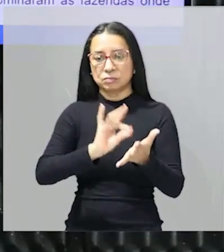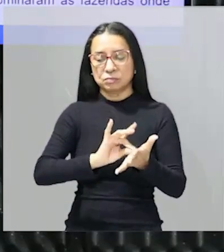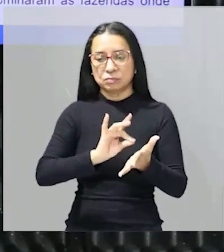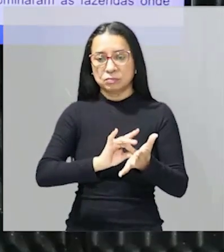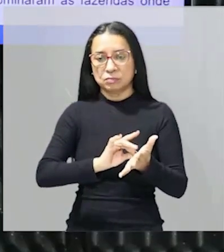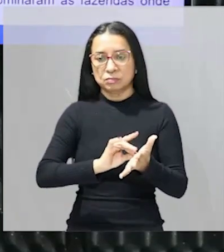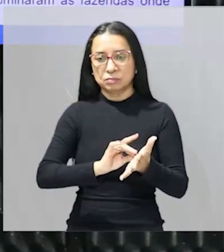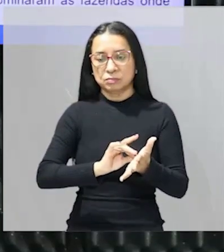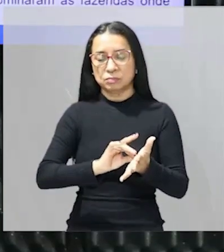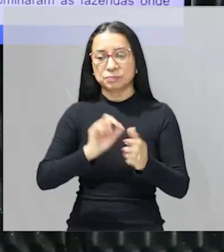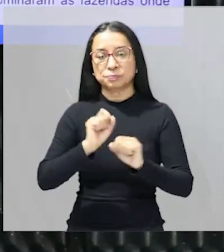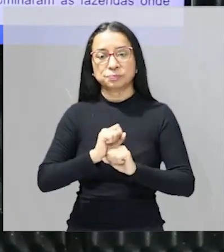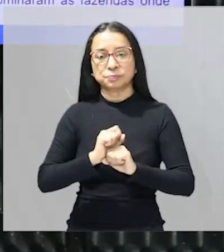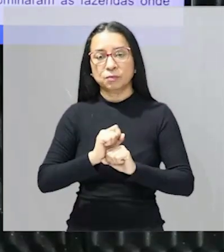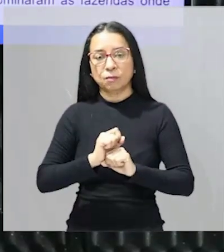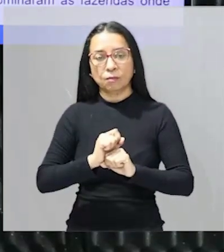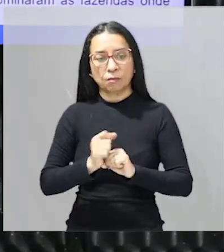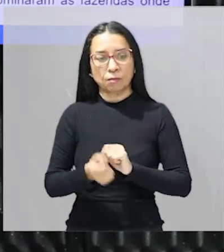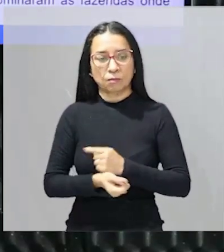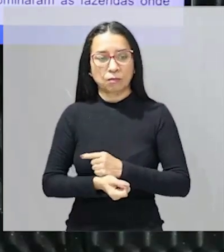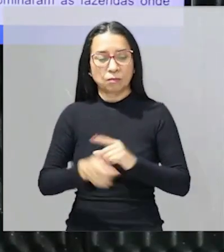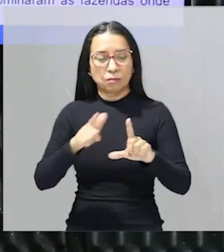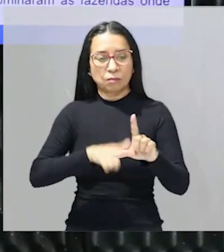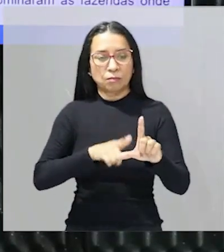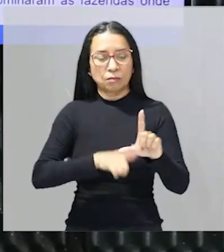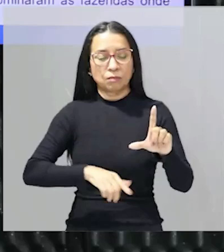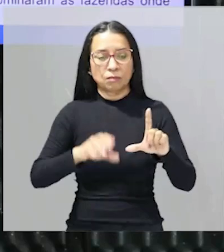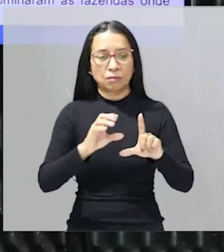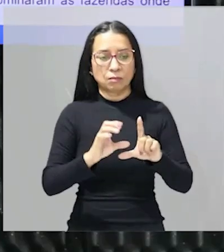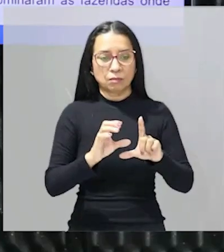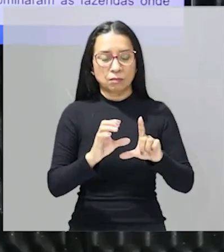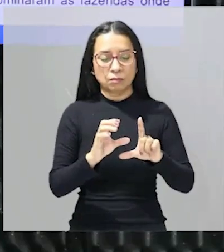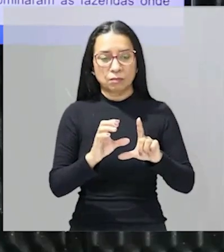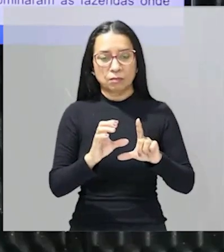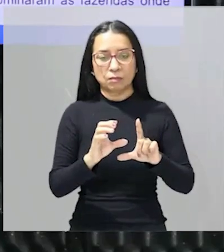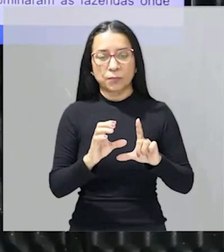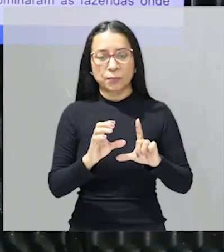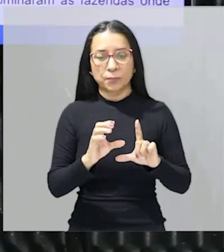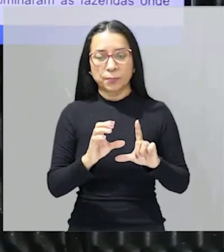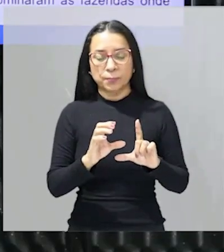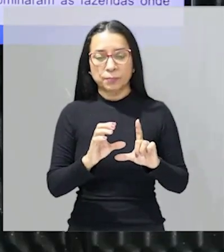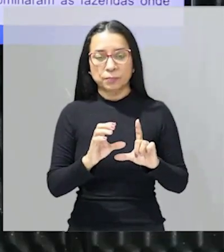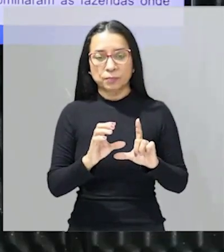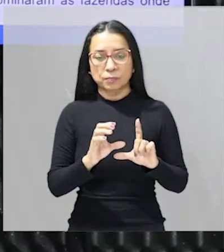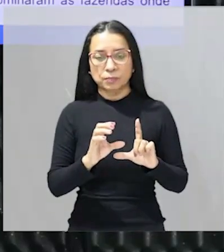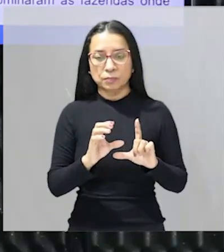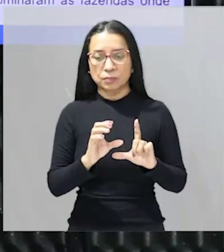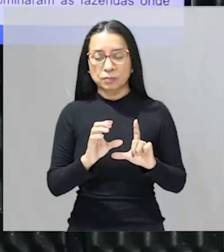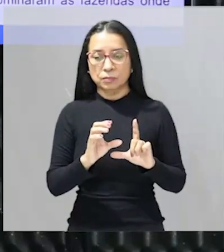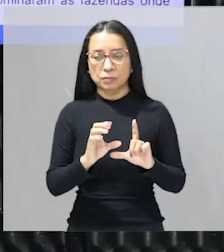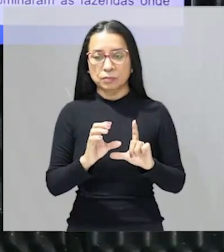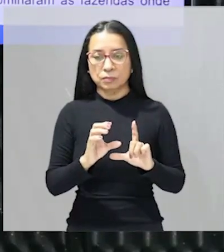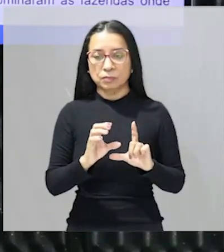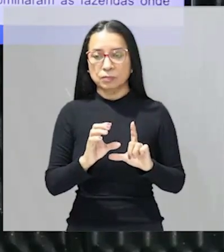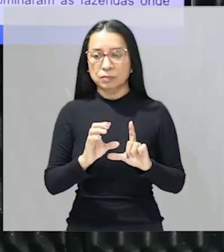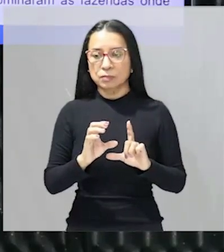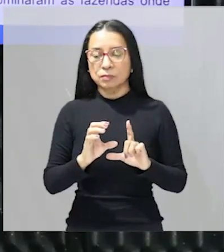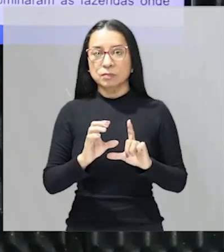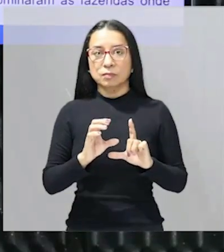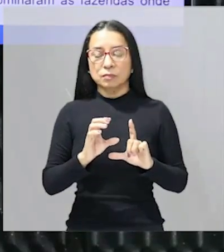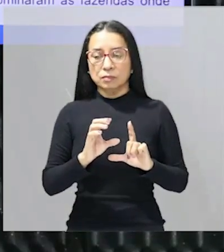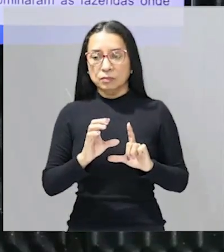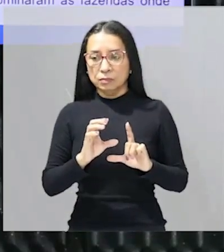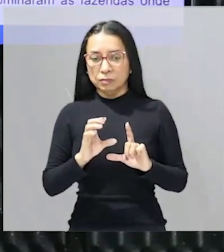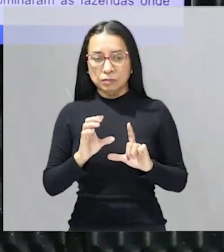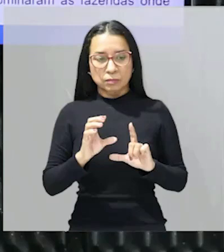a legalidade desse tráfico. Letra C. No Brasil, prevaleceu o projeto de abastecimento da mão de